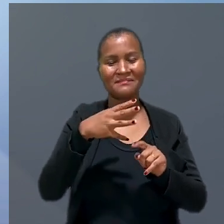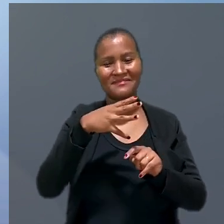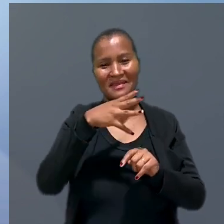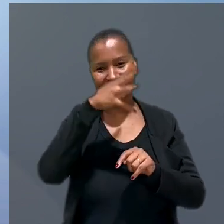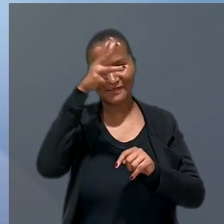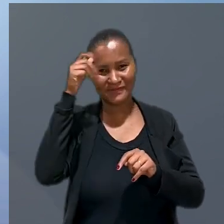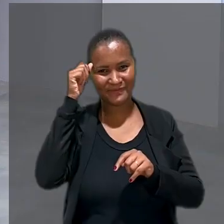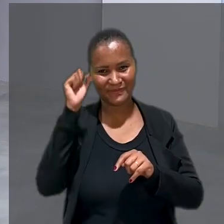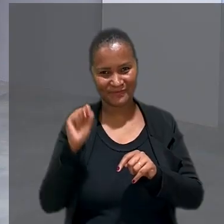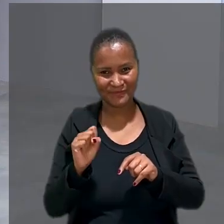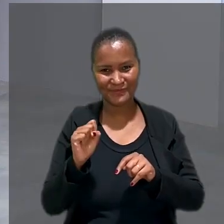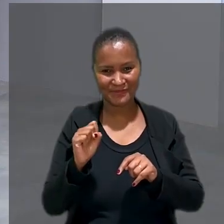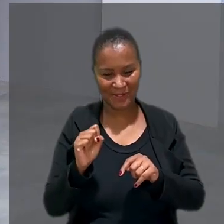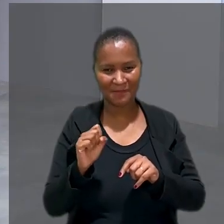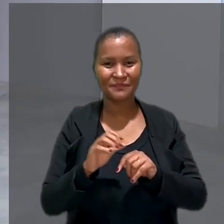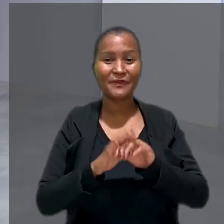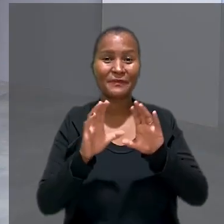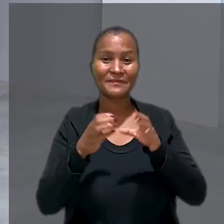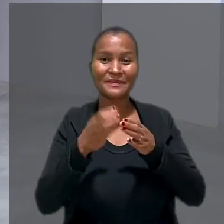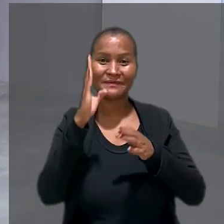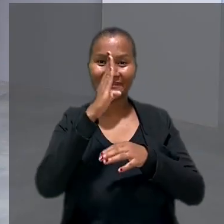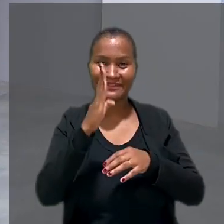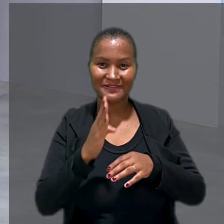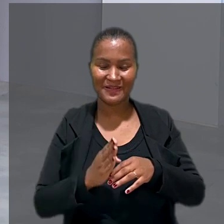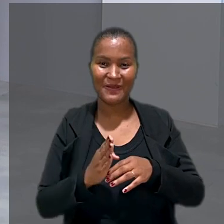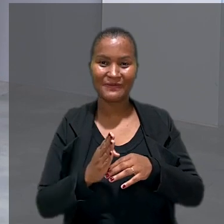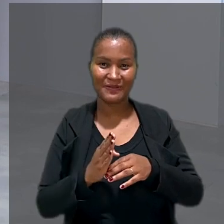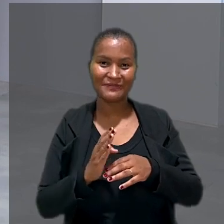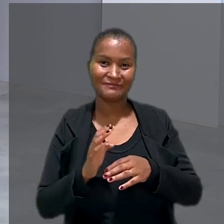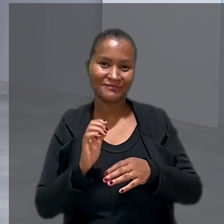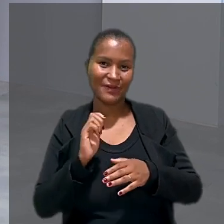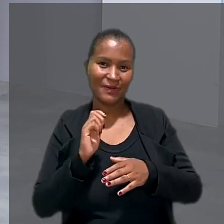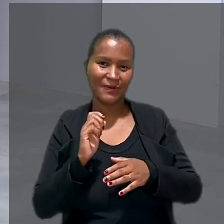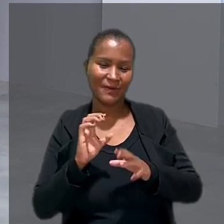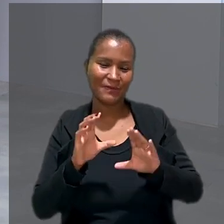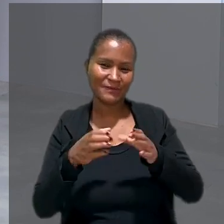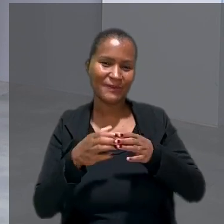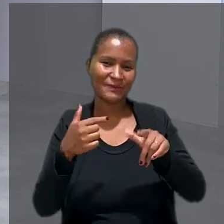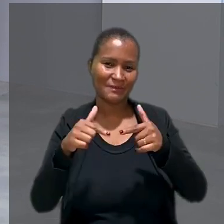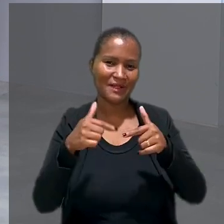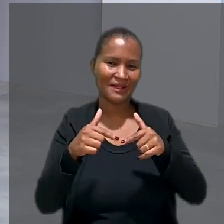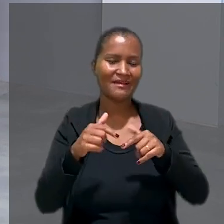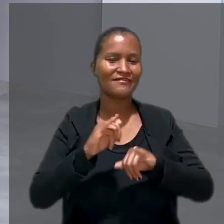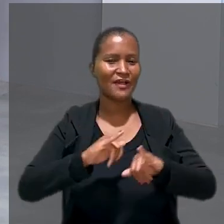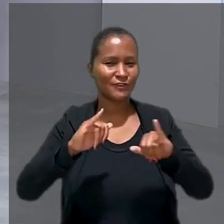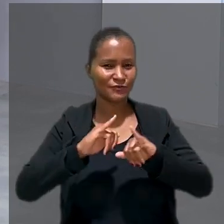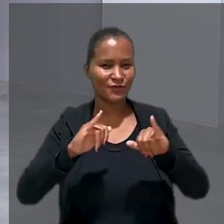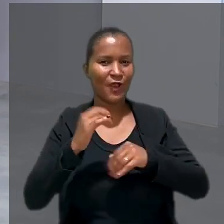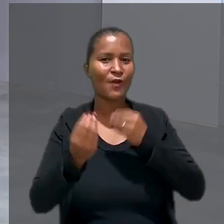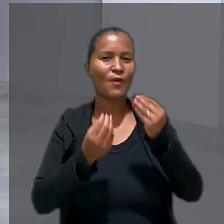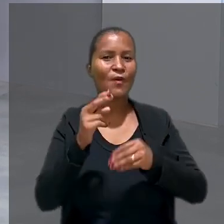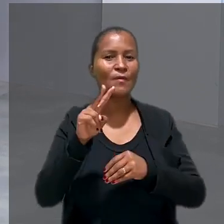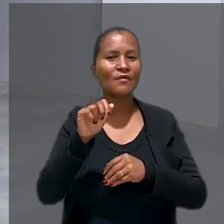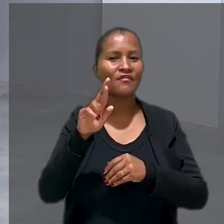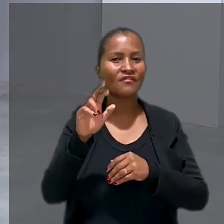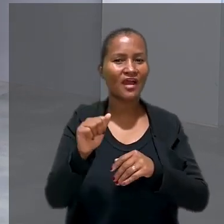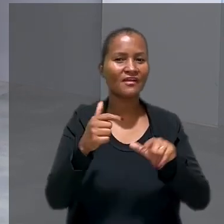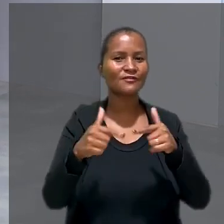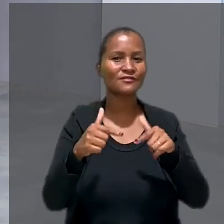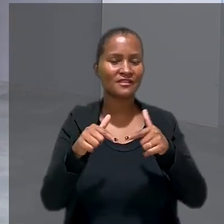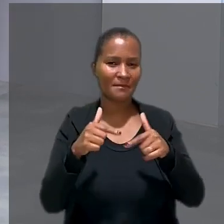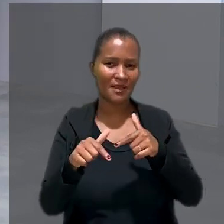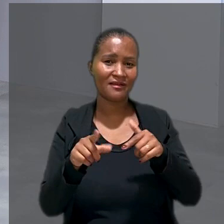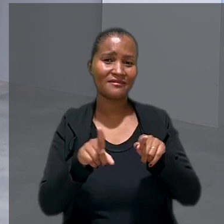do Sul. A Comissão Nacional de Efetividade da Execução Trabalhista ainda vai divulgar o desempenho das varas do trabalho e